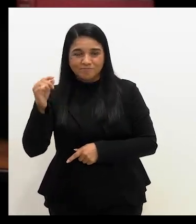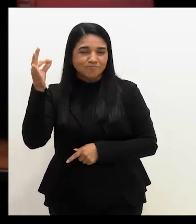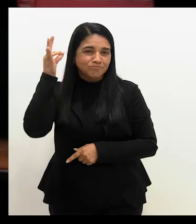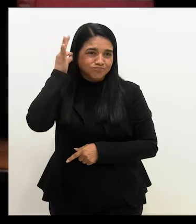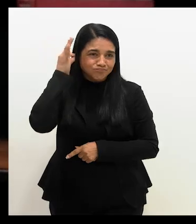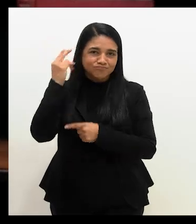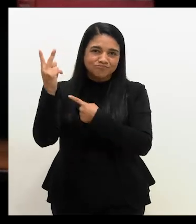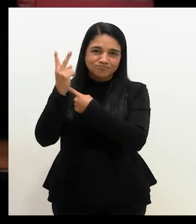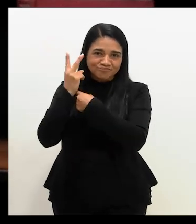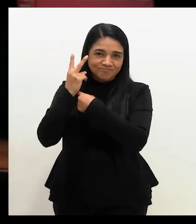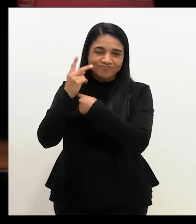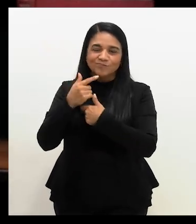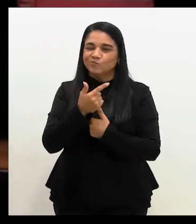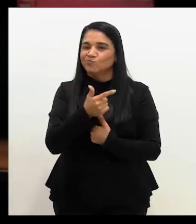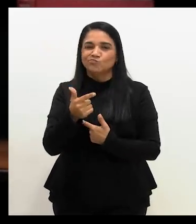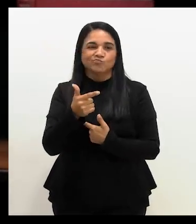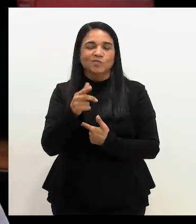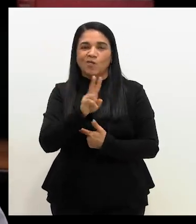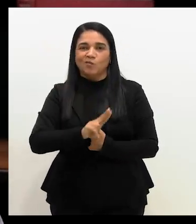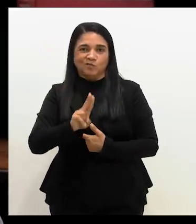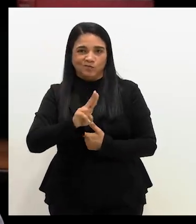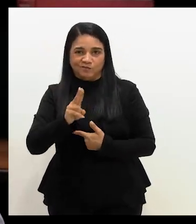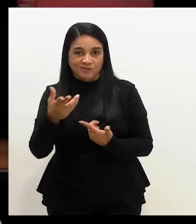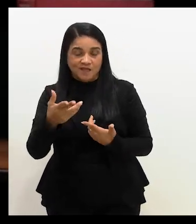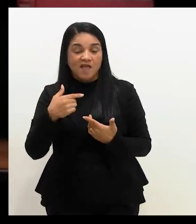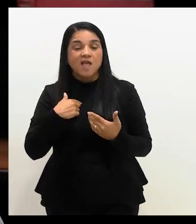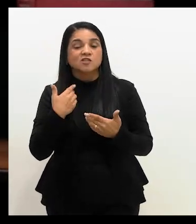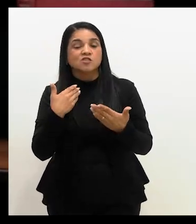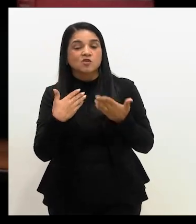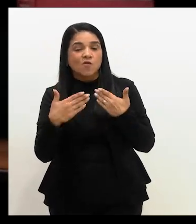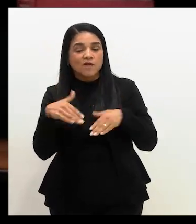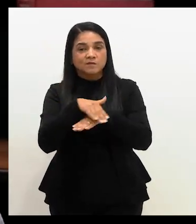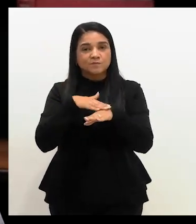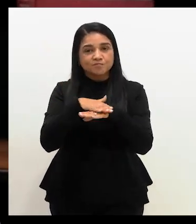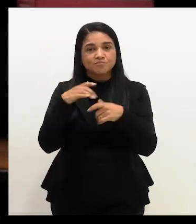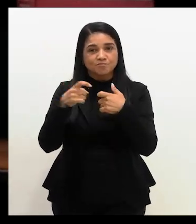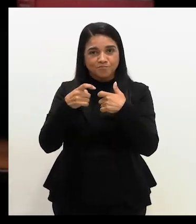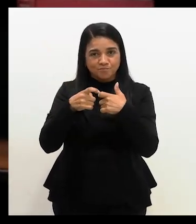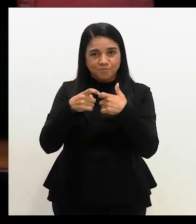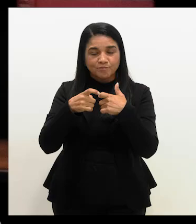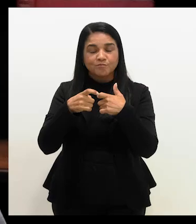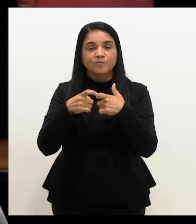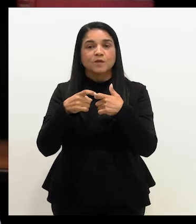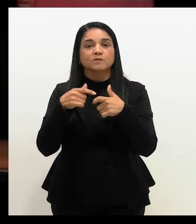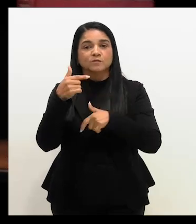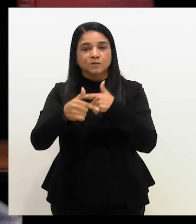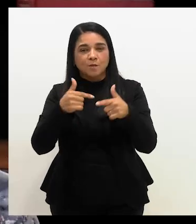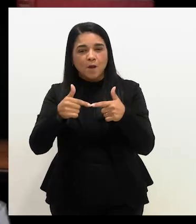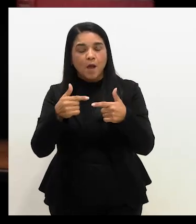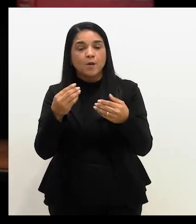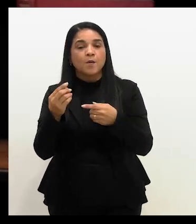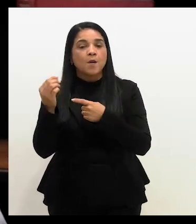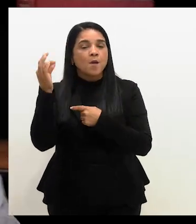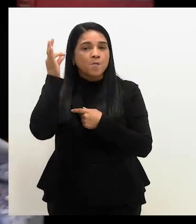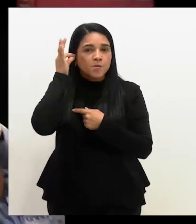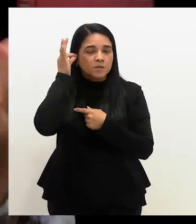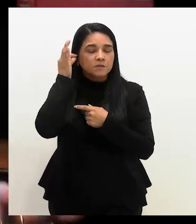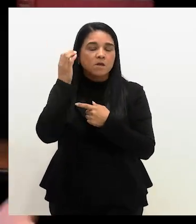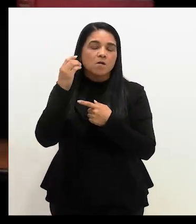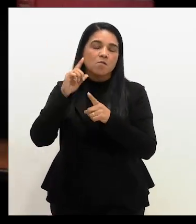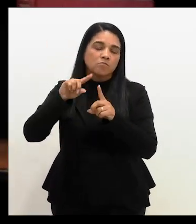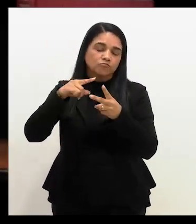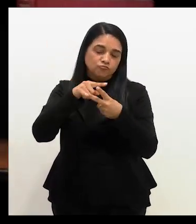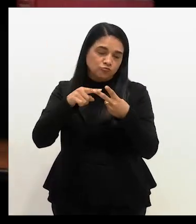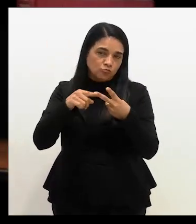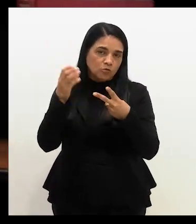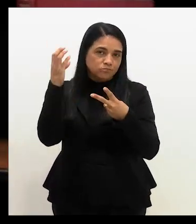uso EPI, não usa protetor auricular. E daí a gente vai conversar com o médico do trabalho para ver se a gente tem como fazer dupla proteção,